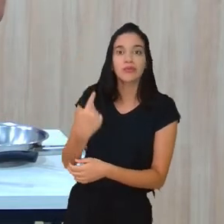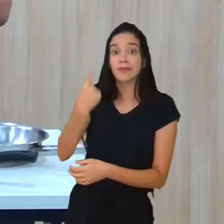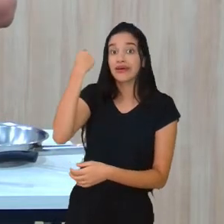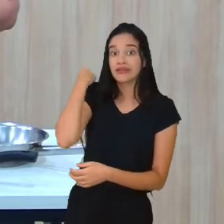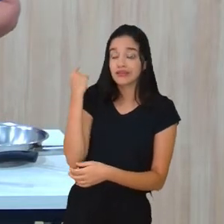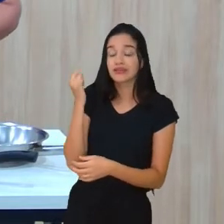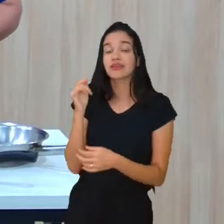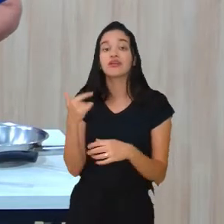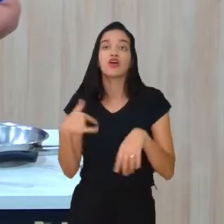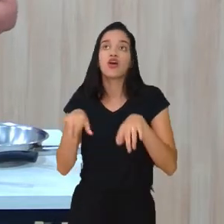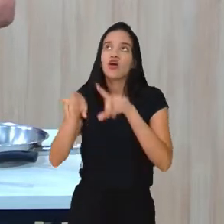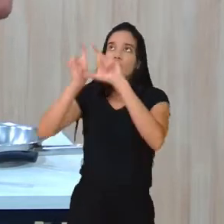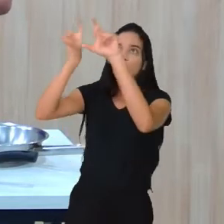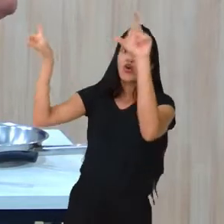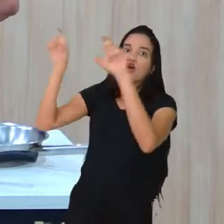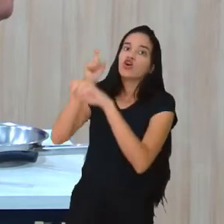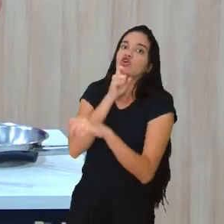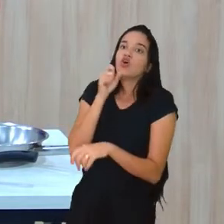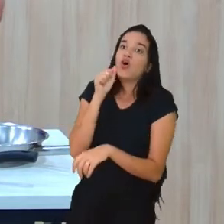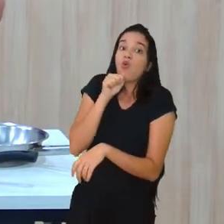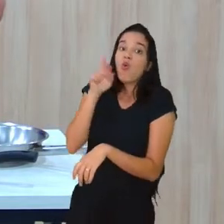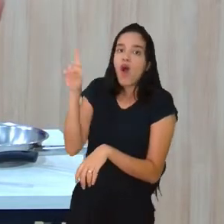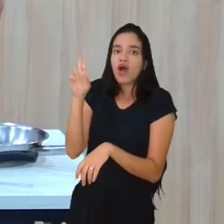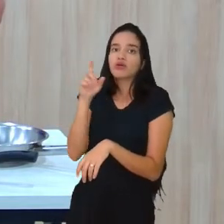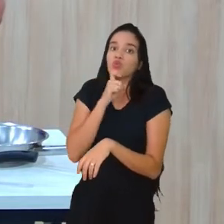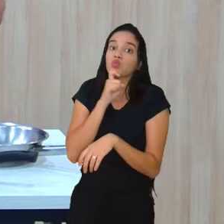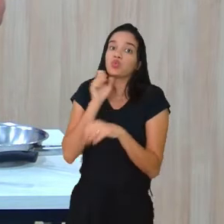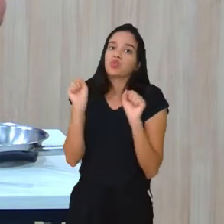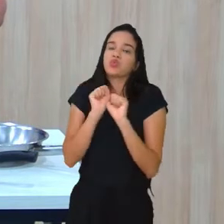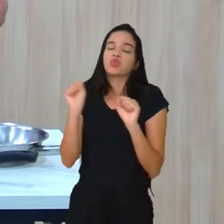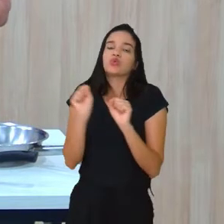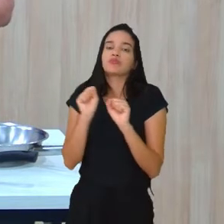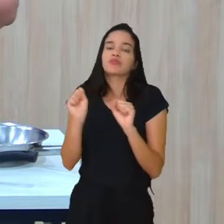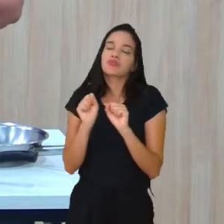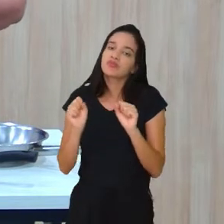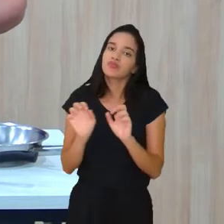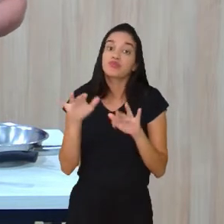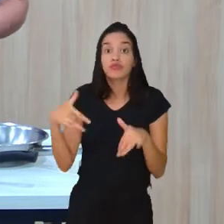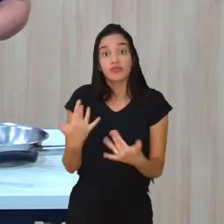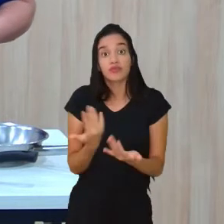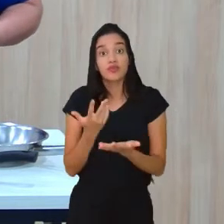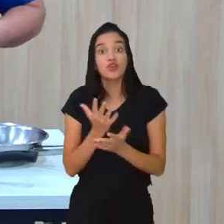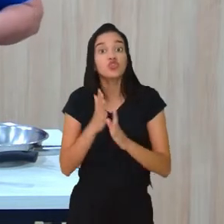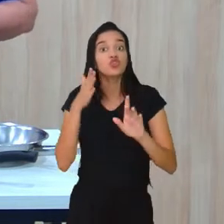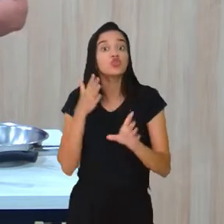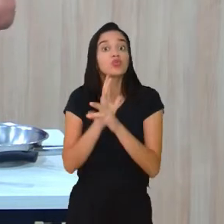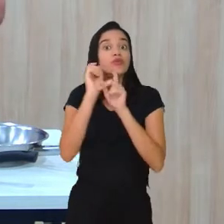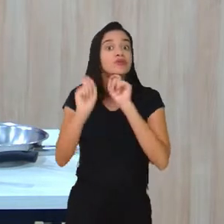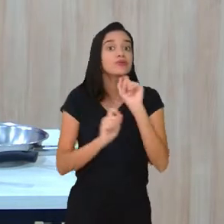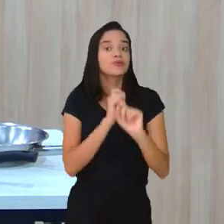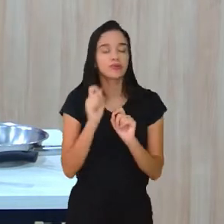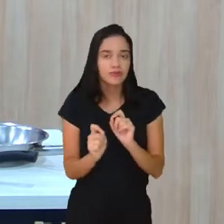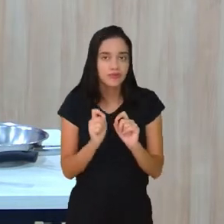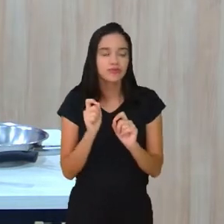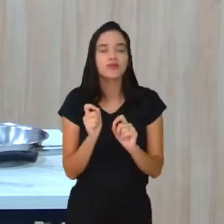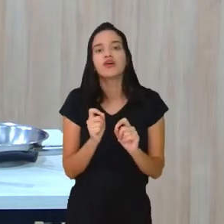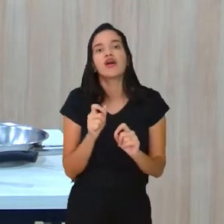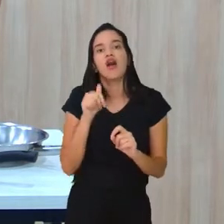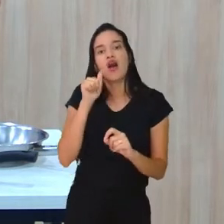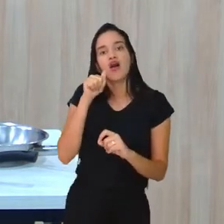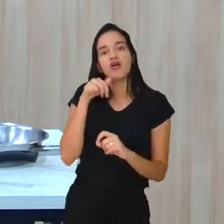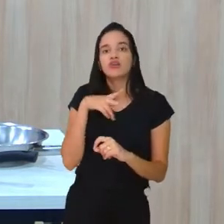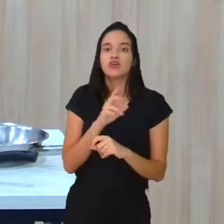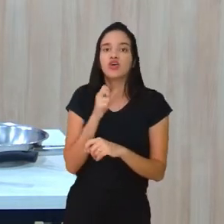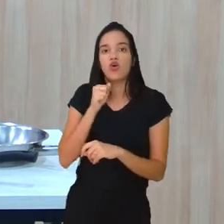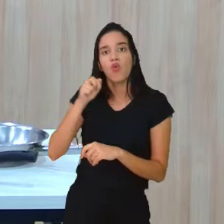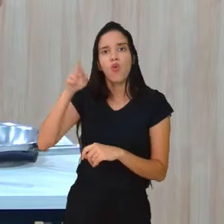Os aparelhos de ar-condicionado eram colocados na parte bem baixa. E aí descobriram que esse ar frio, que era o